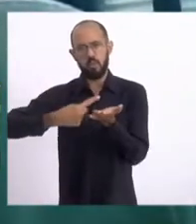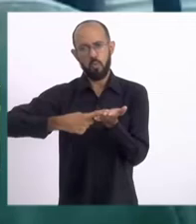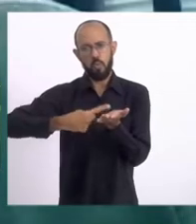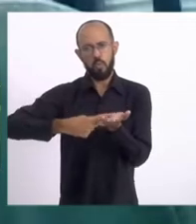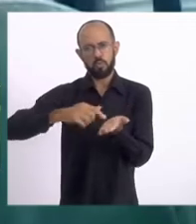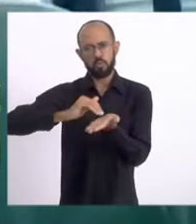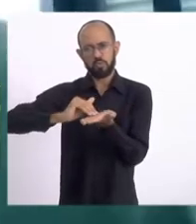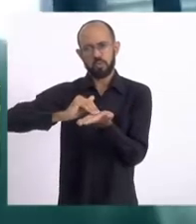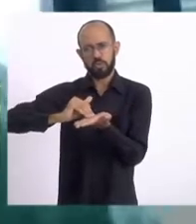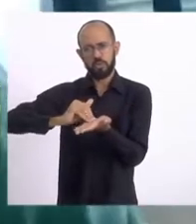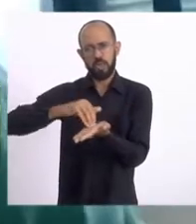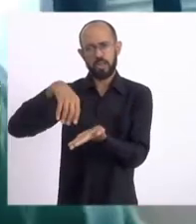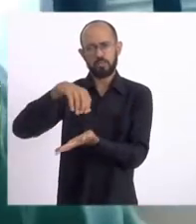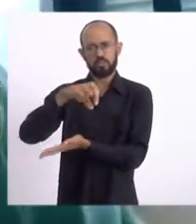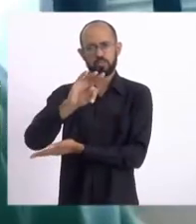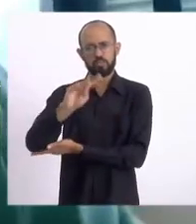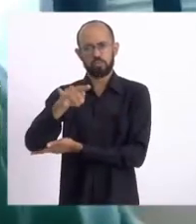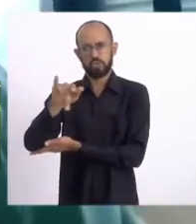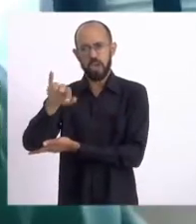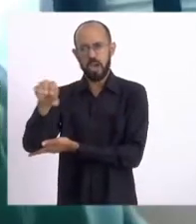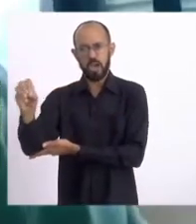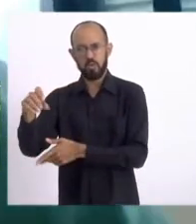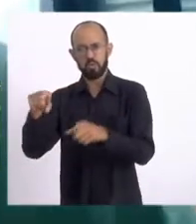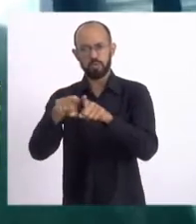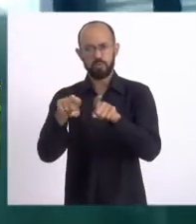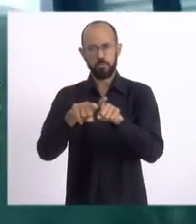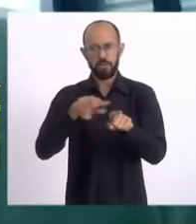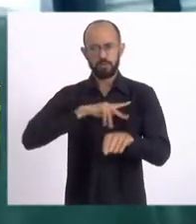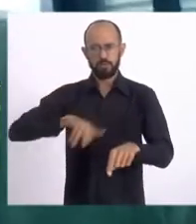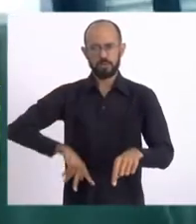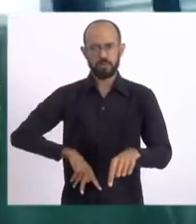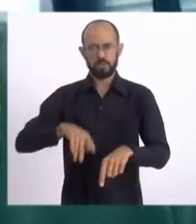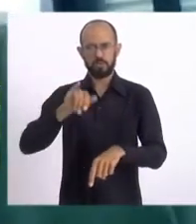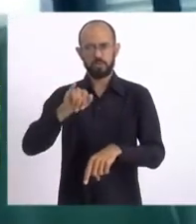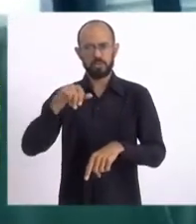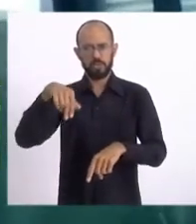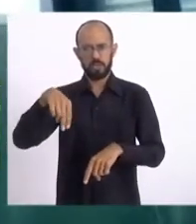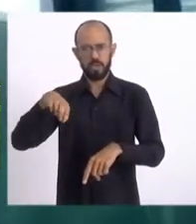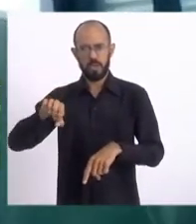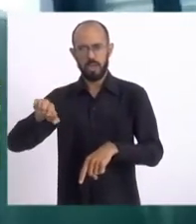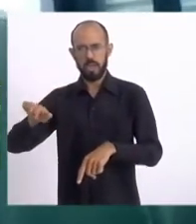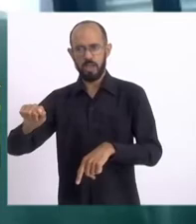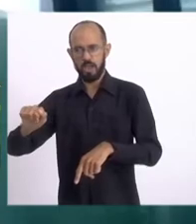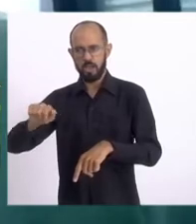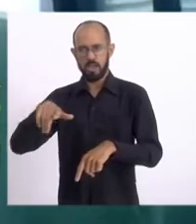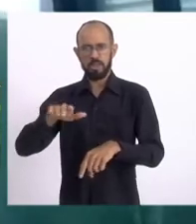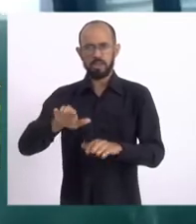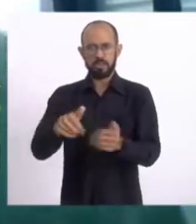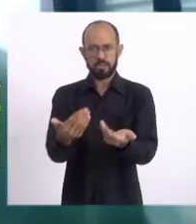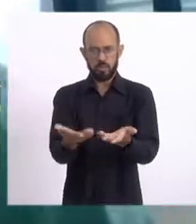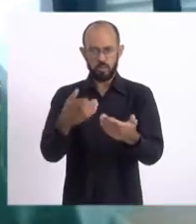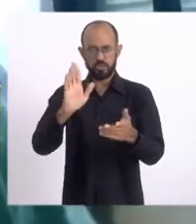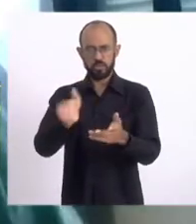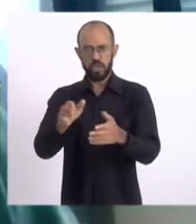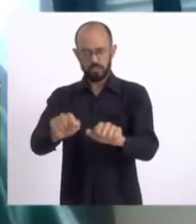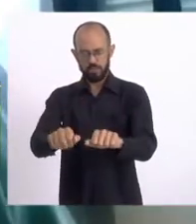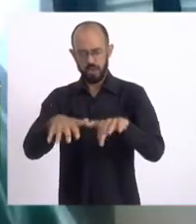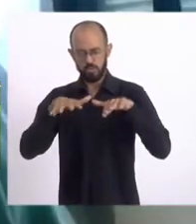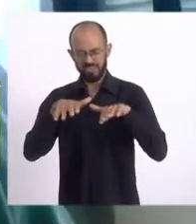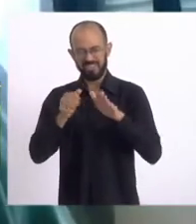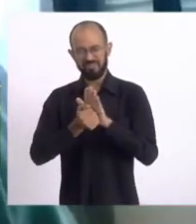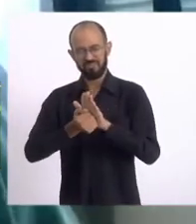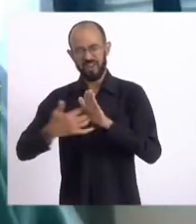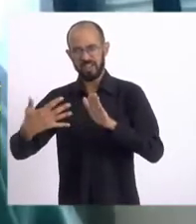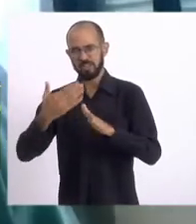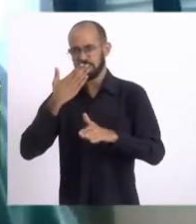Tiago Pampolha, com o presidente do INEA. Então, como já houve várias audiências, então, na verdade, eu rogaria a